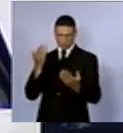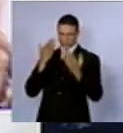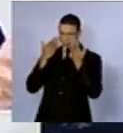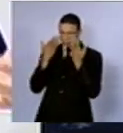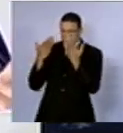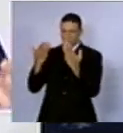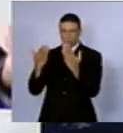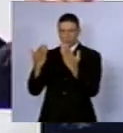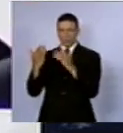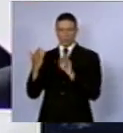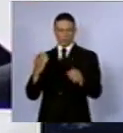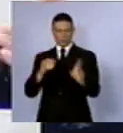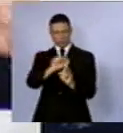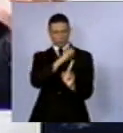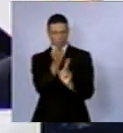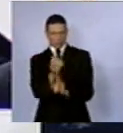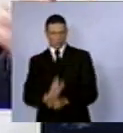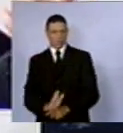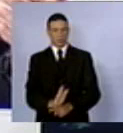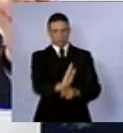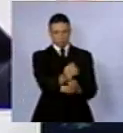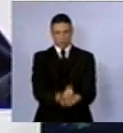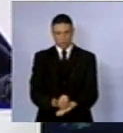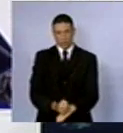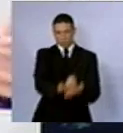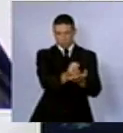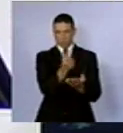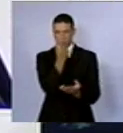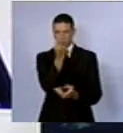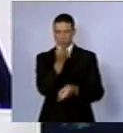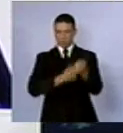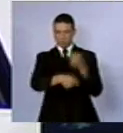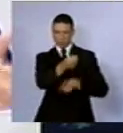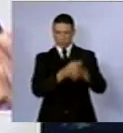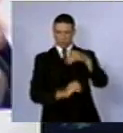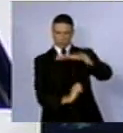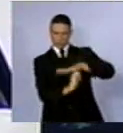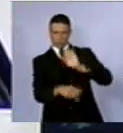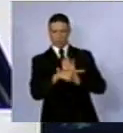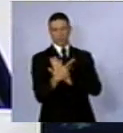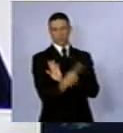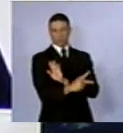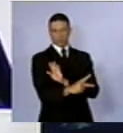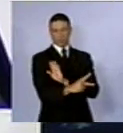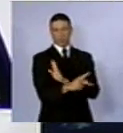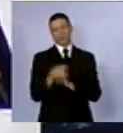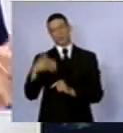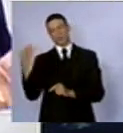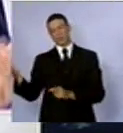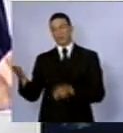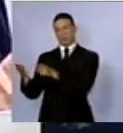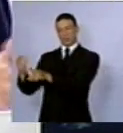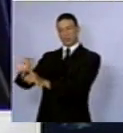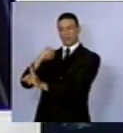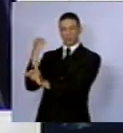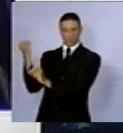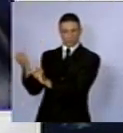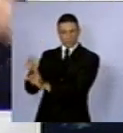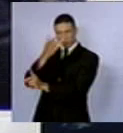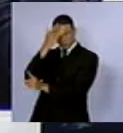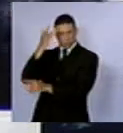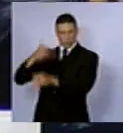os interesses de um lado os interesses econômicos dos empreendedores e de outro lado a sociedade civil